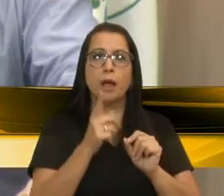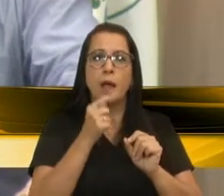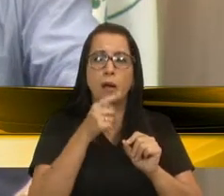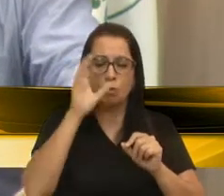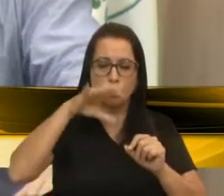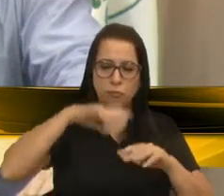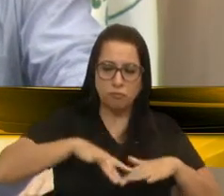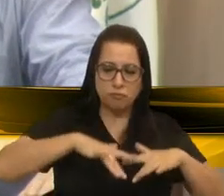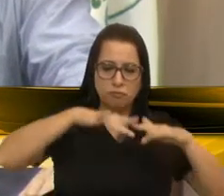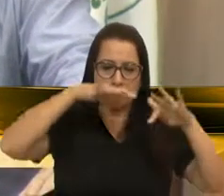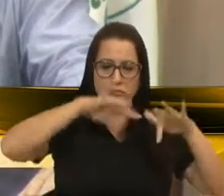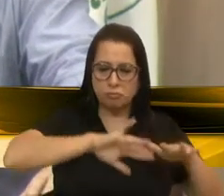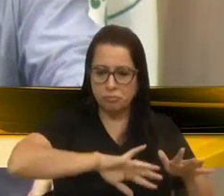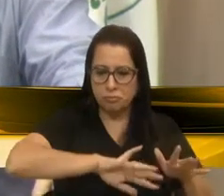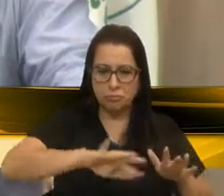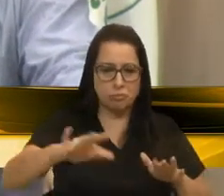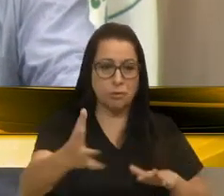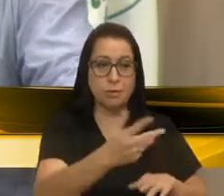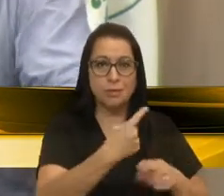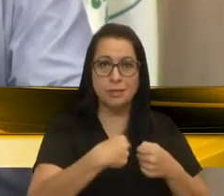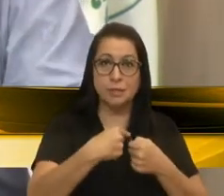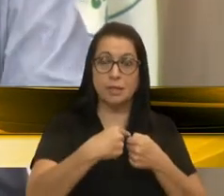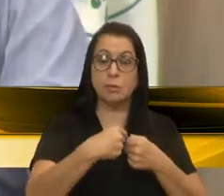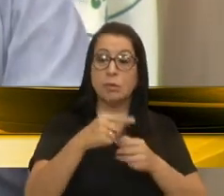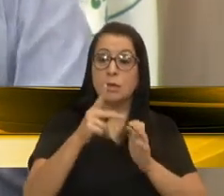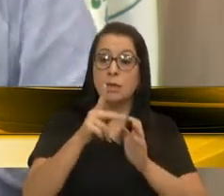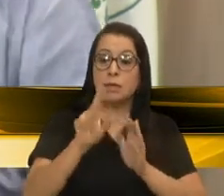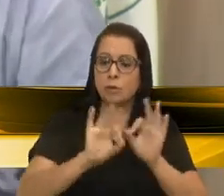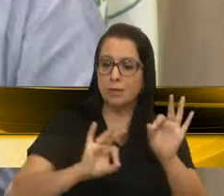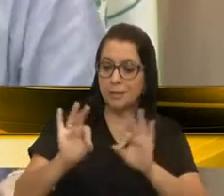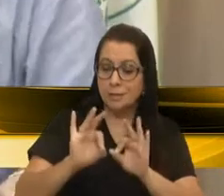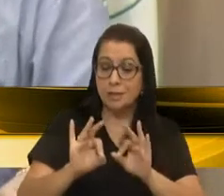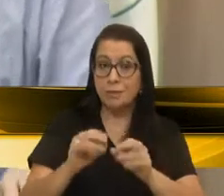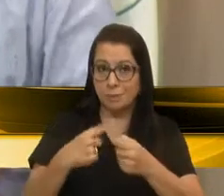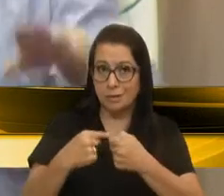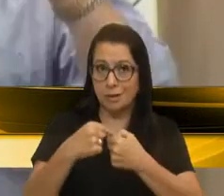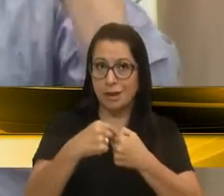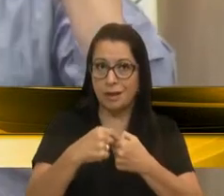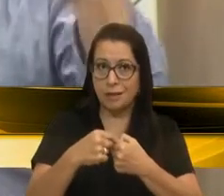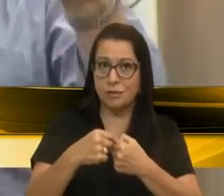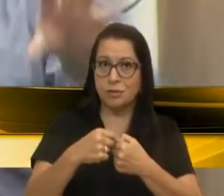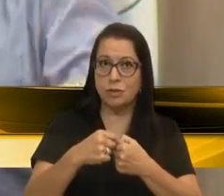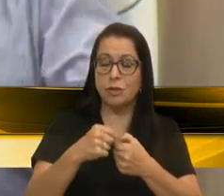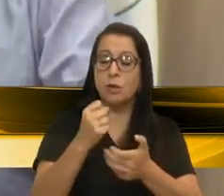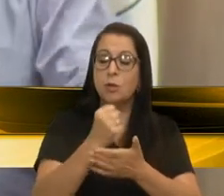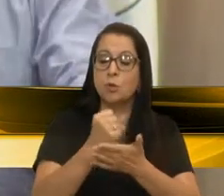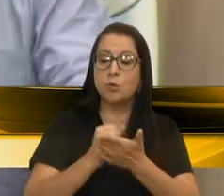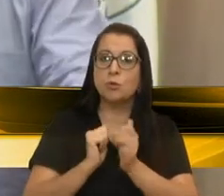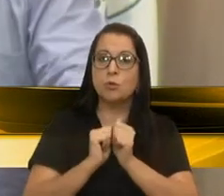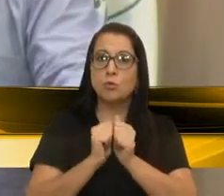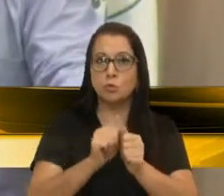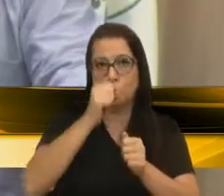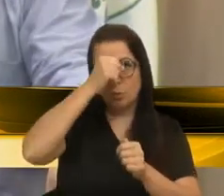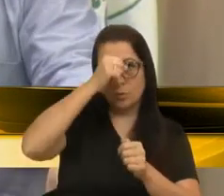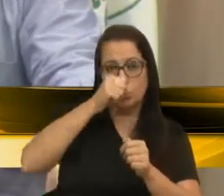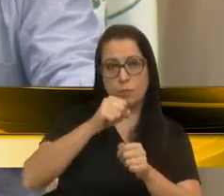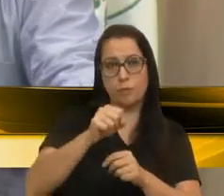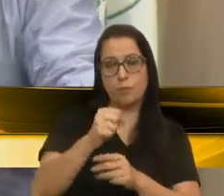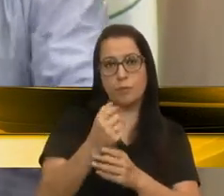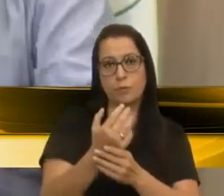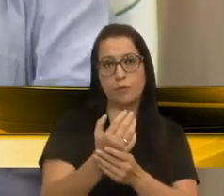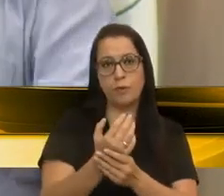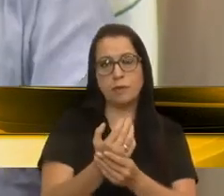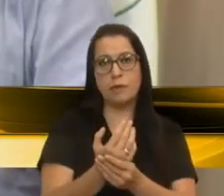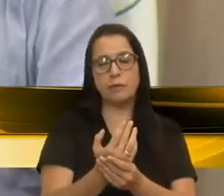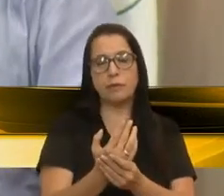na questão de esgotos na cidade. Então, o plano diretor de esgotos, contratado junto à Universidade Federal do Rio Grande do